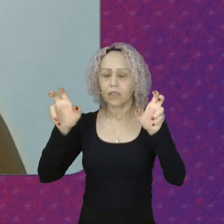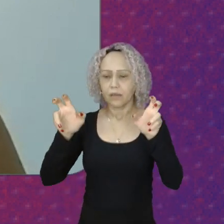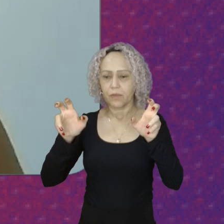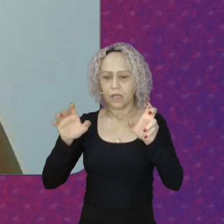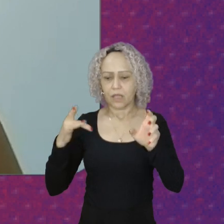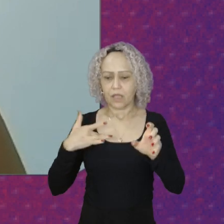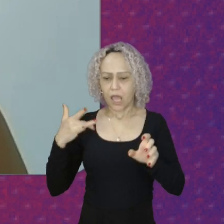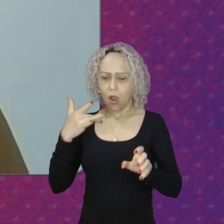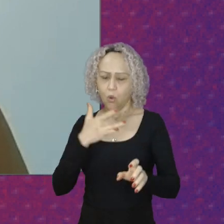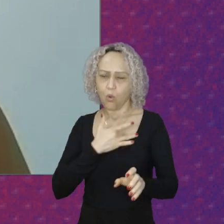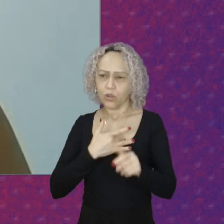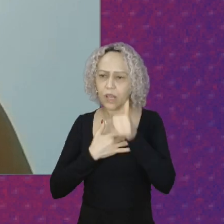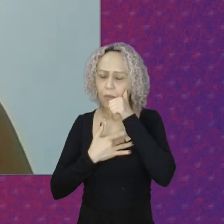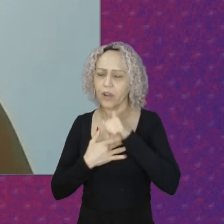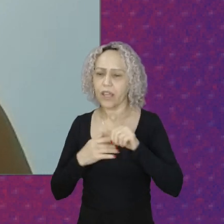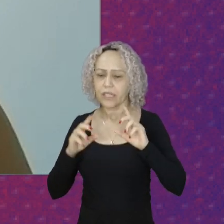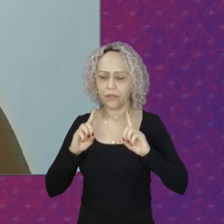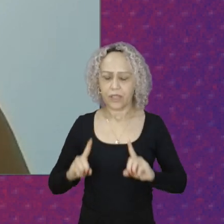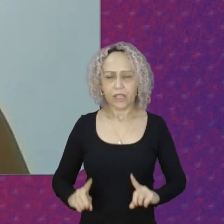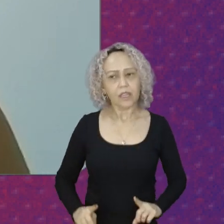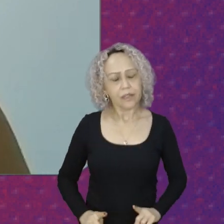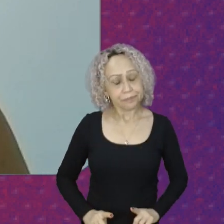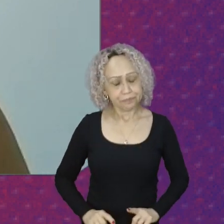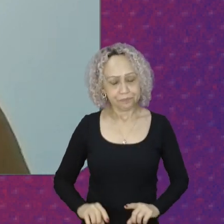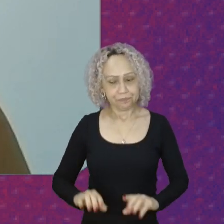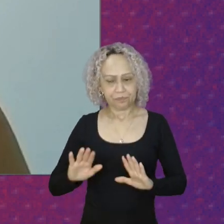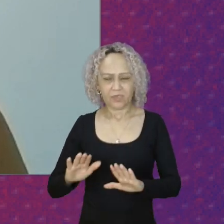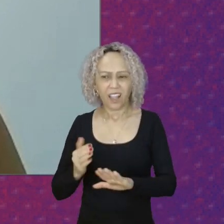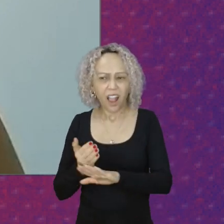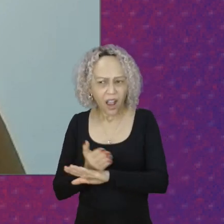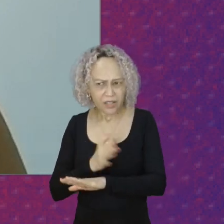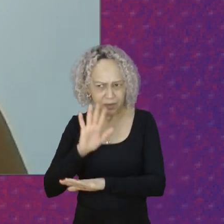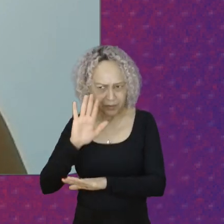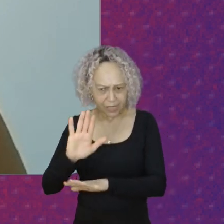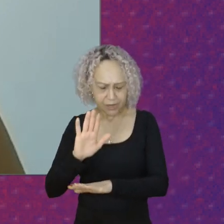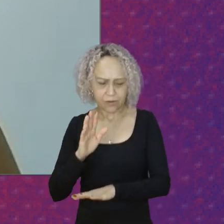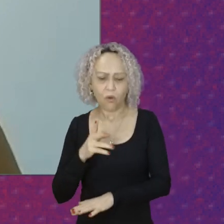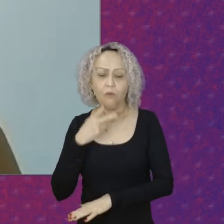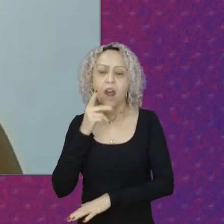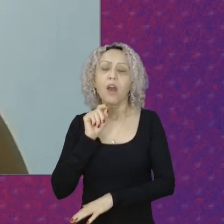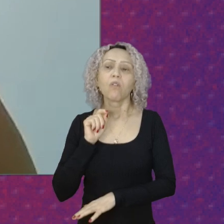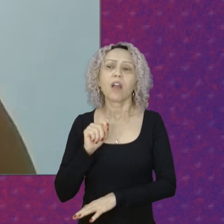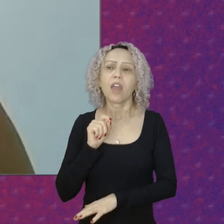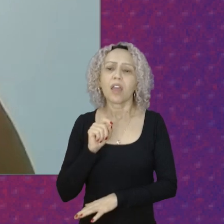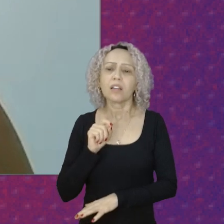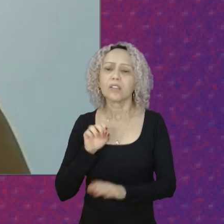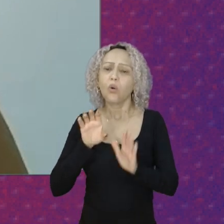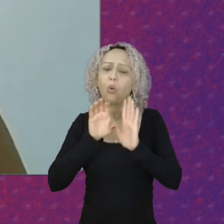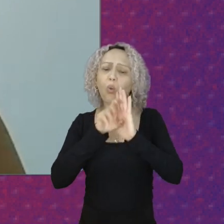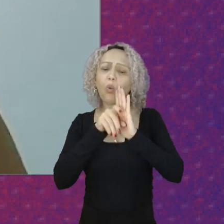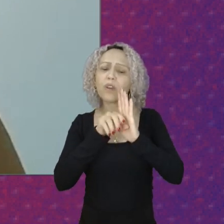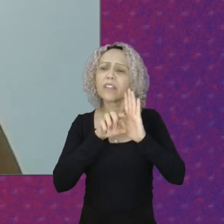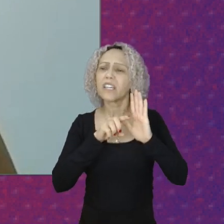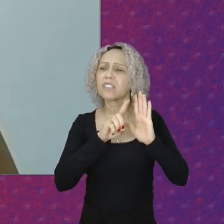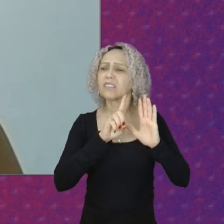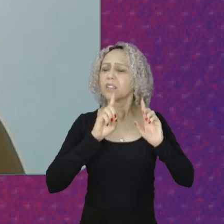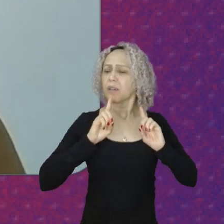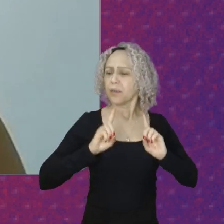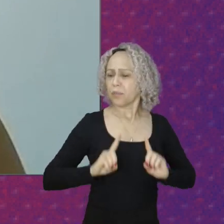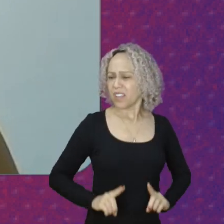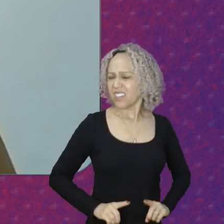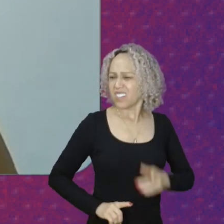com deficiência. E antes, eu acho que a gente precisa falar um pouco desse conceito de deficiência, de pessoas